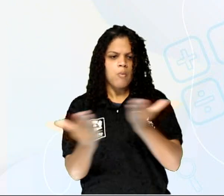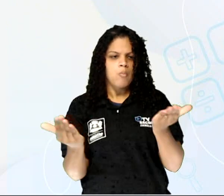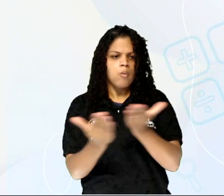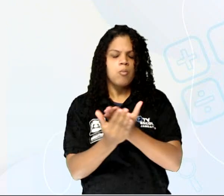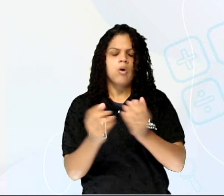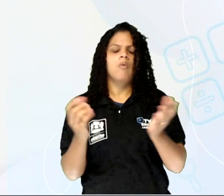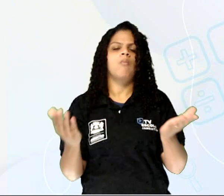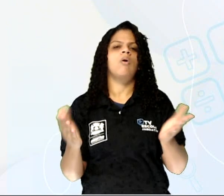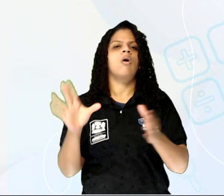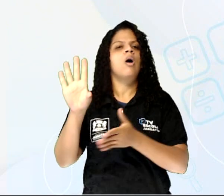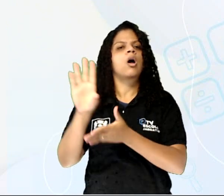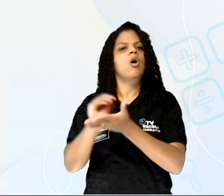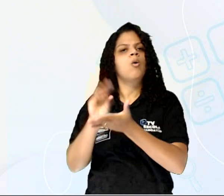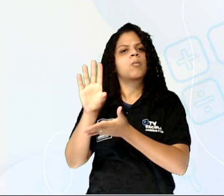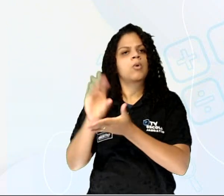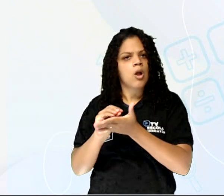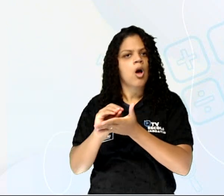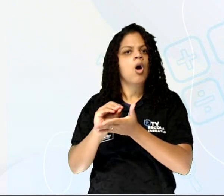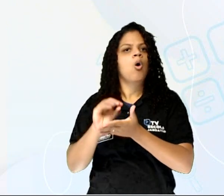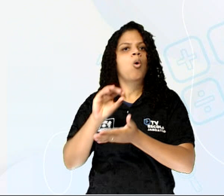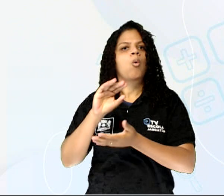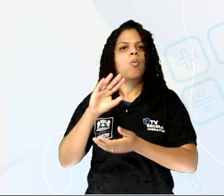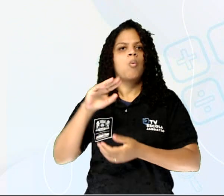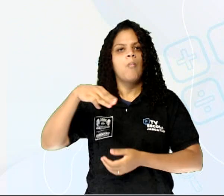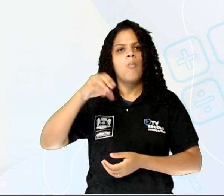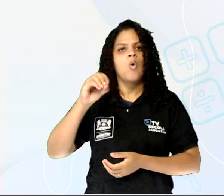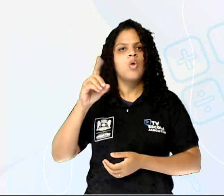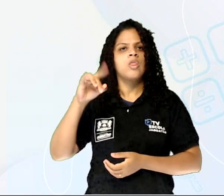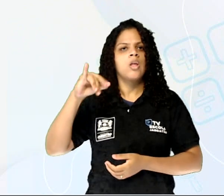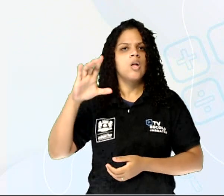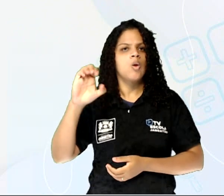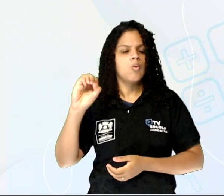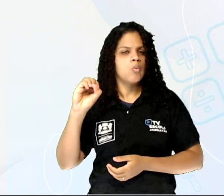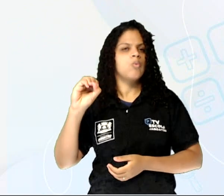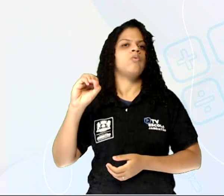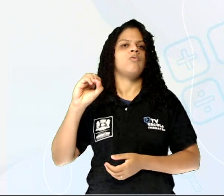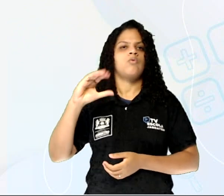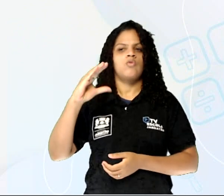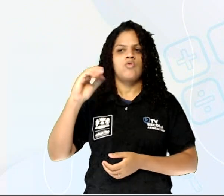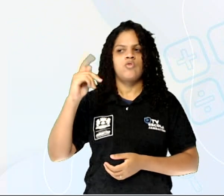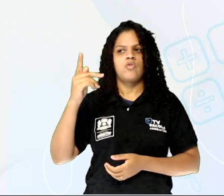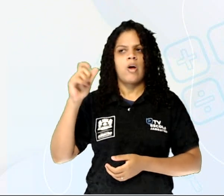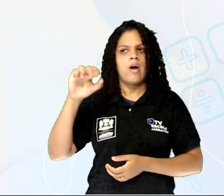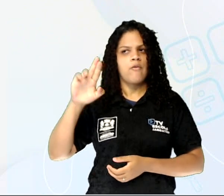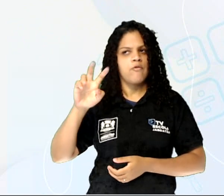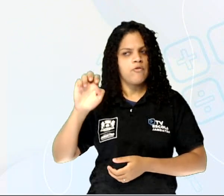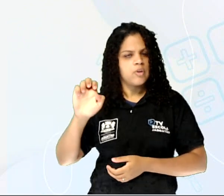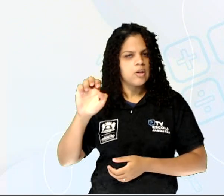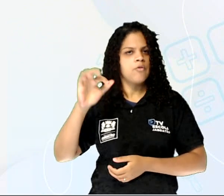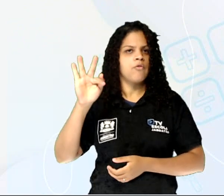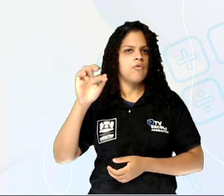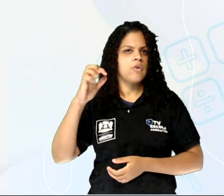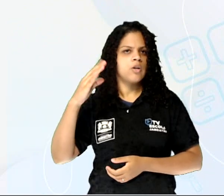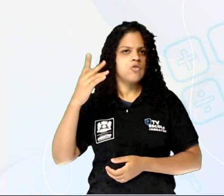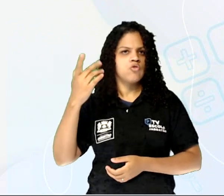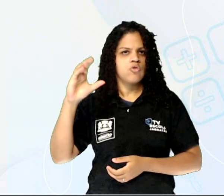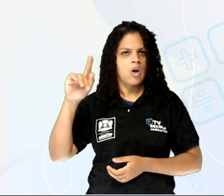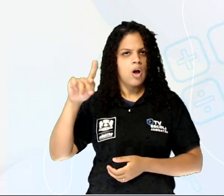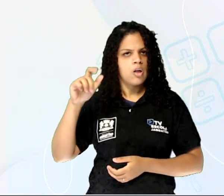o modelo chave-fechadura, devido à sua especificidade. Então, cada antígeno vai